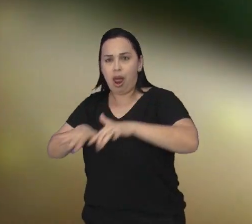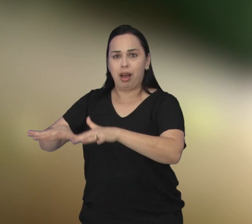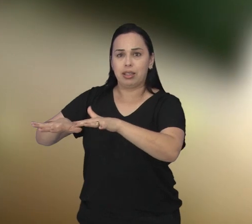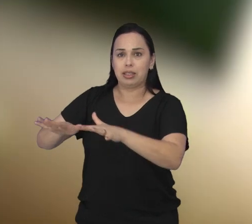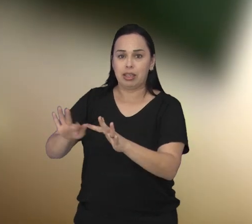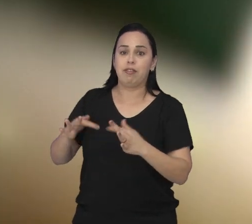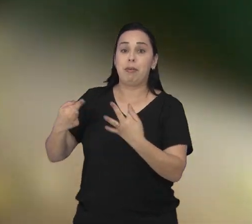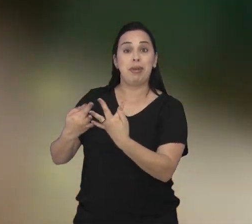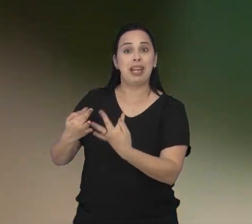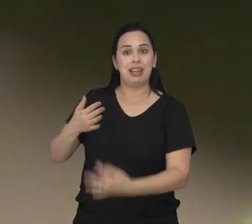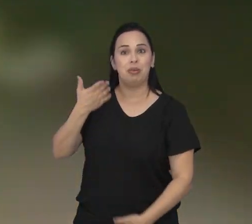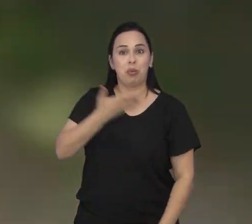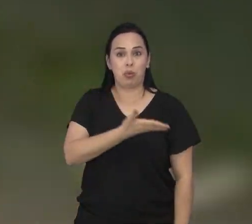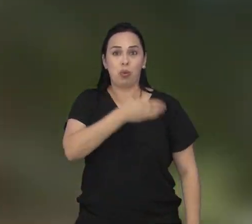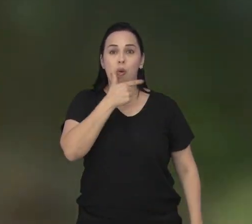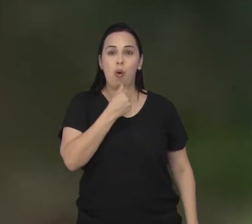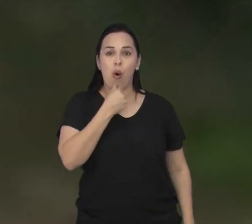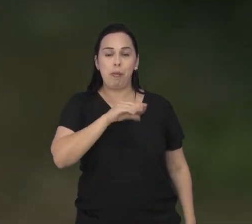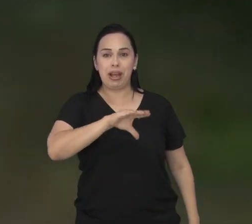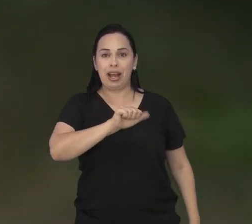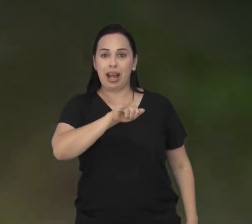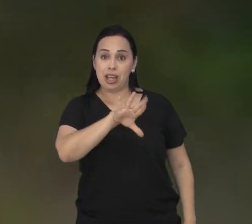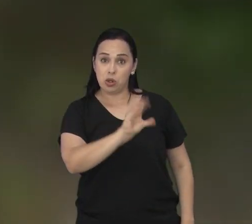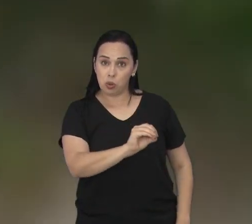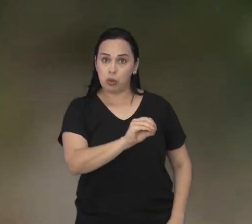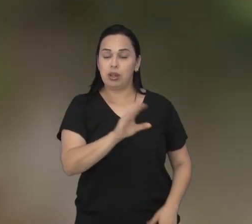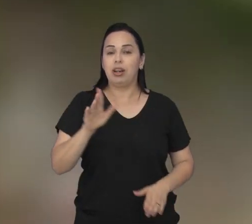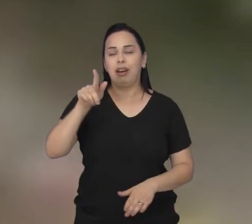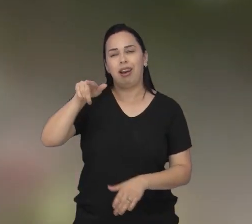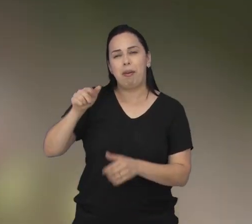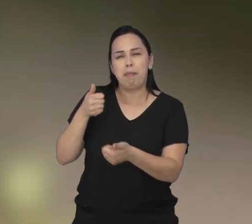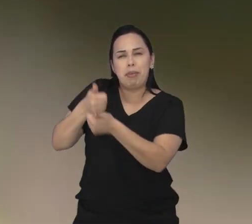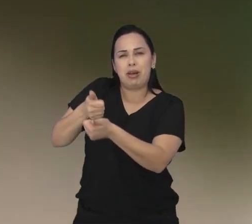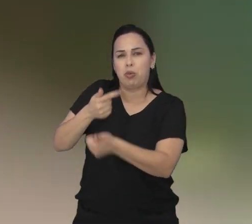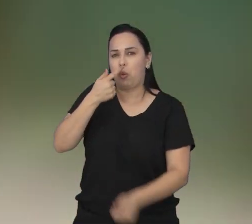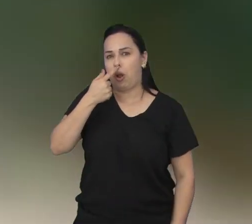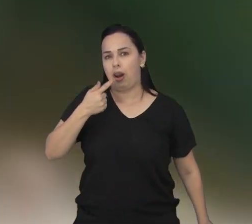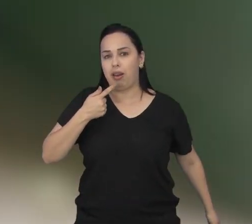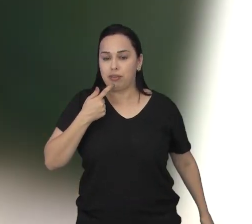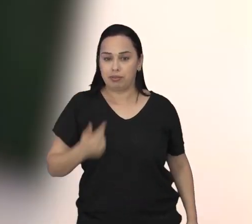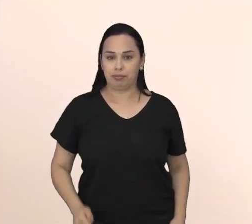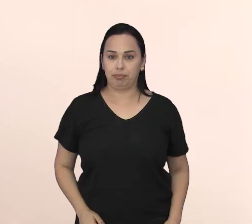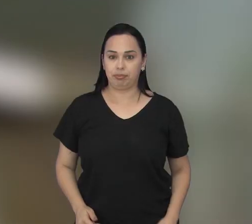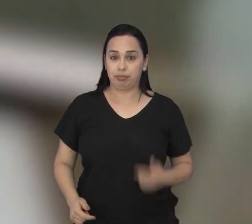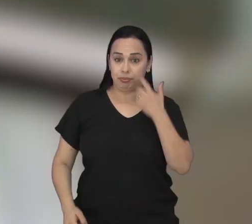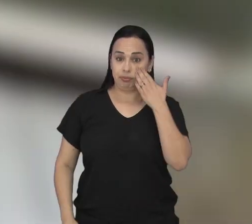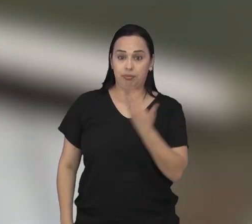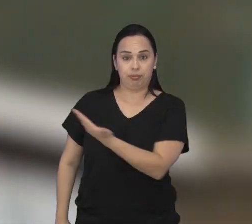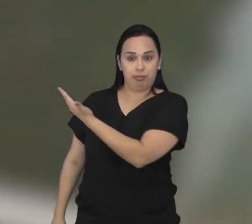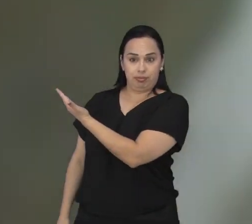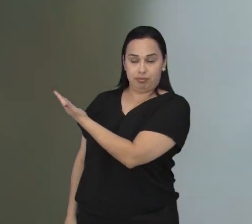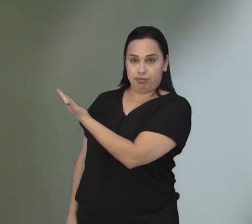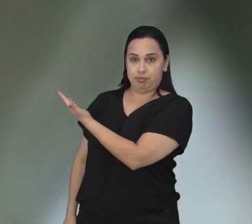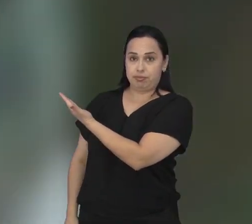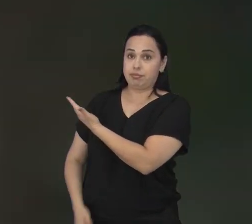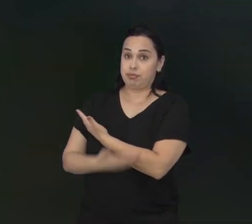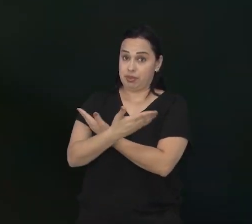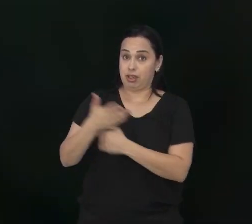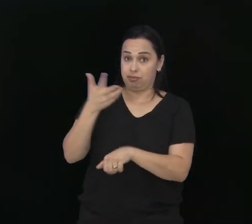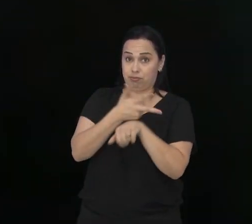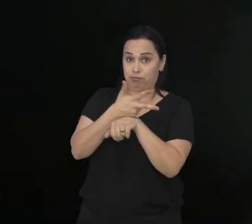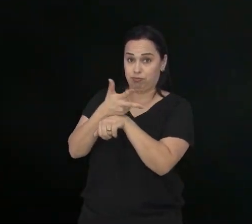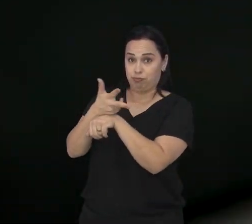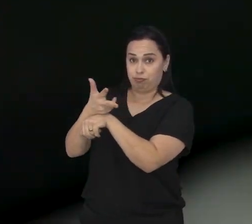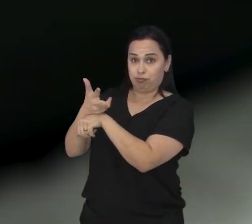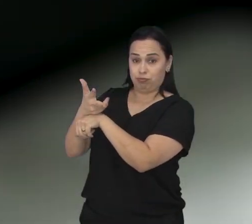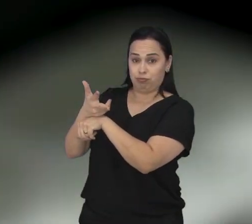água invadir a casa da família do Caio, na rua Felício Jabur, no bairro Galo Branco. Essas imagens, gravadas